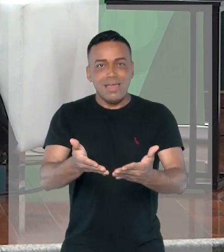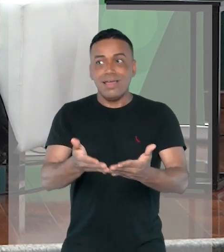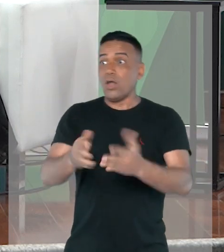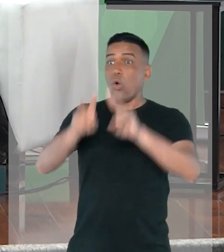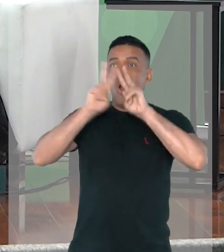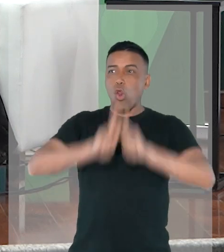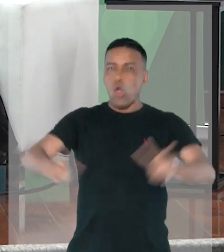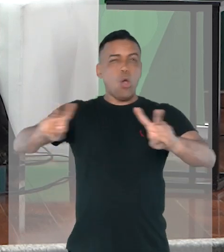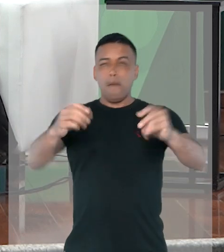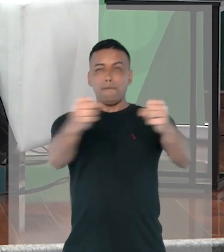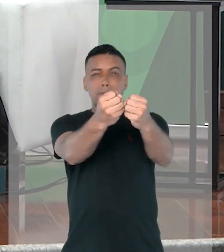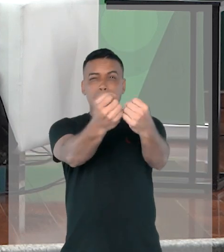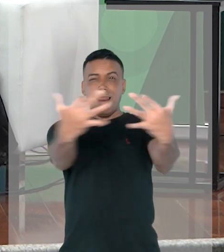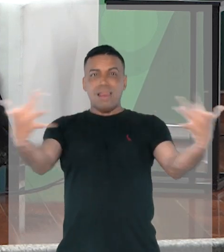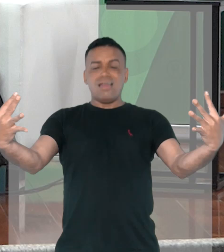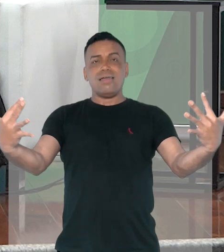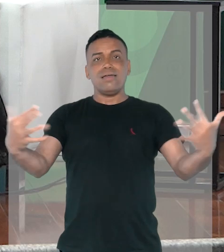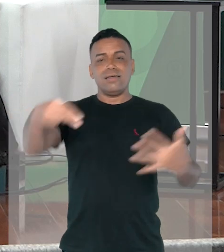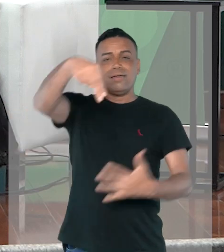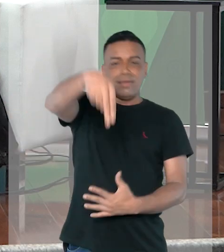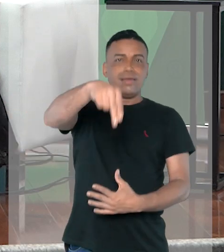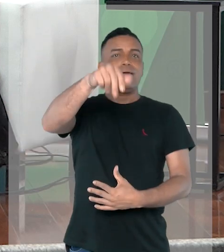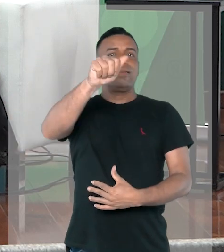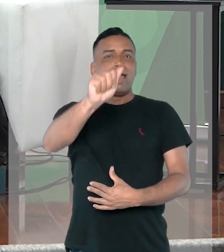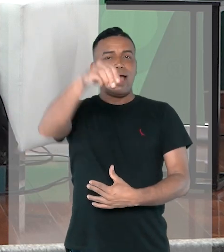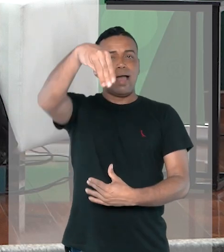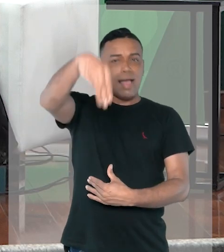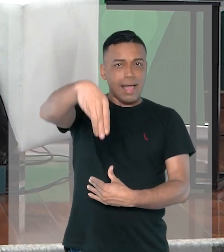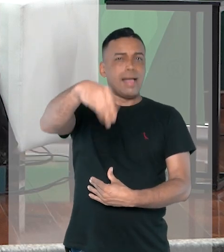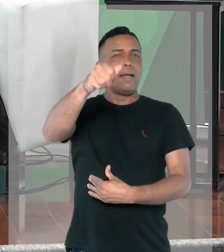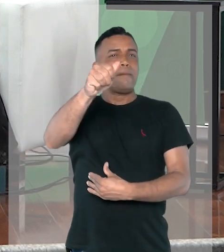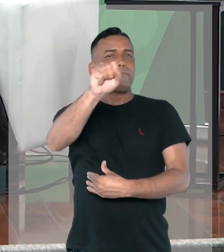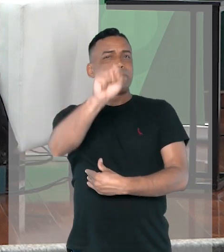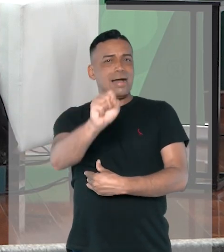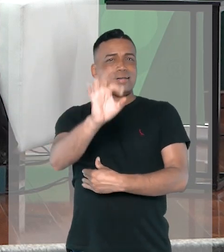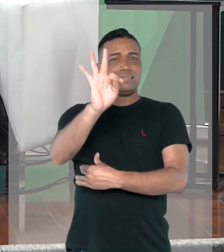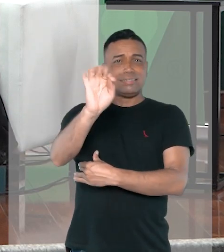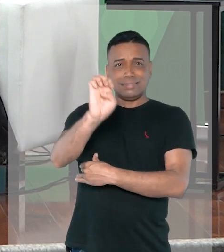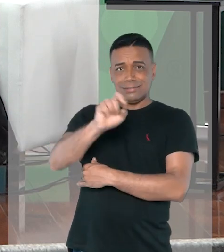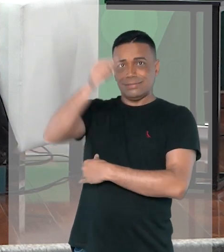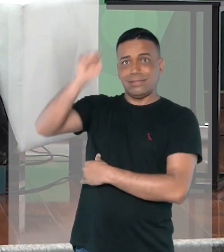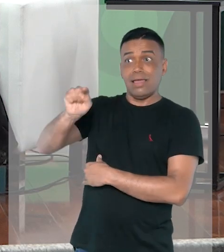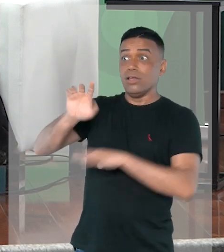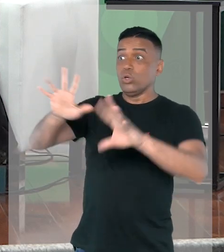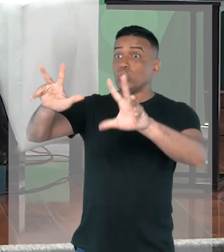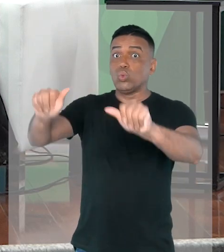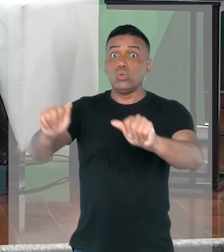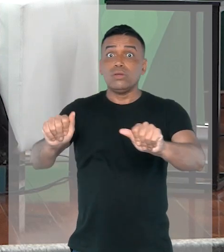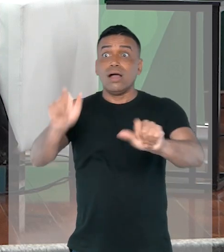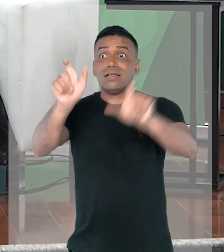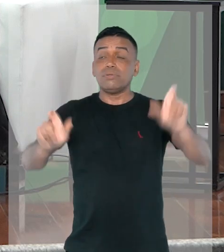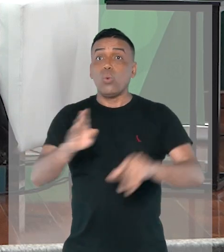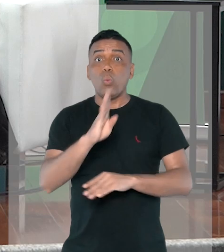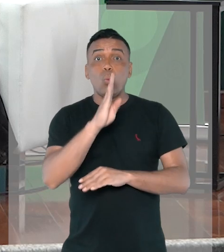turba imensa, cheia de gente e disse, namastê. Eles todos silenciaram, colocaram as mãos palma com